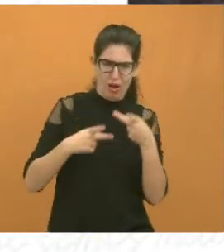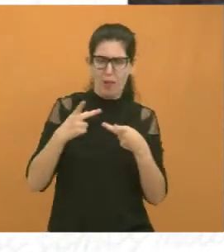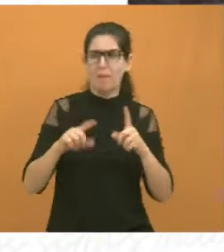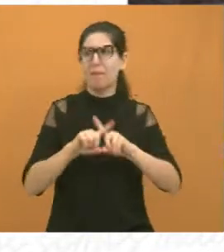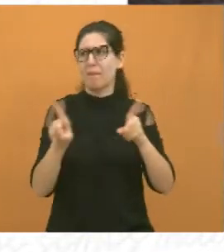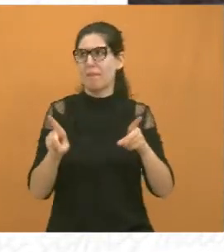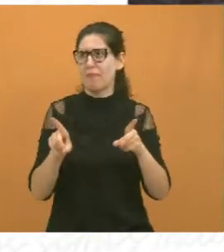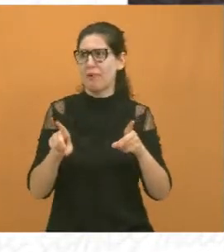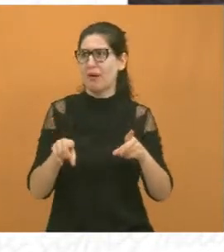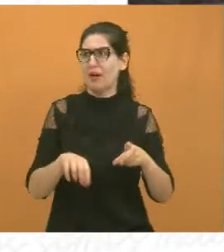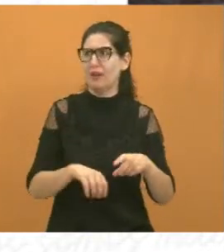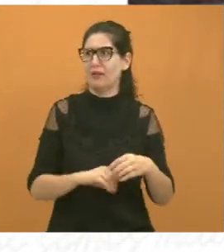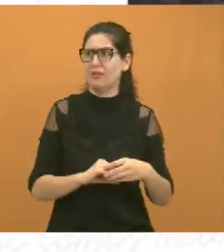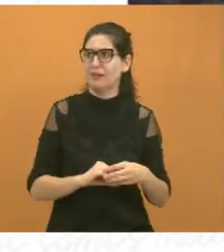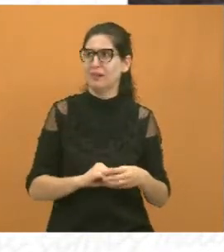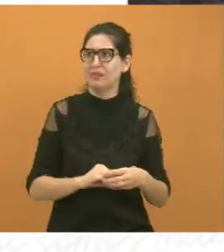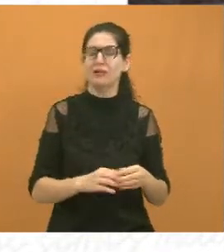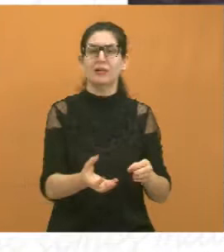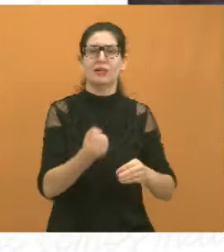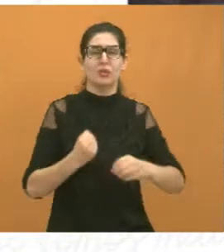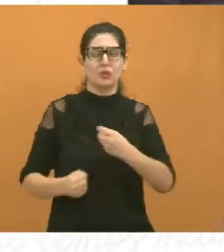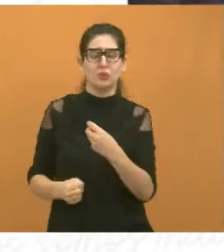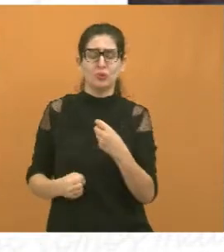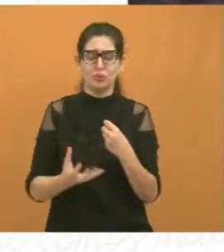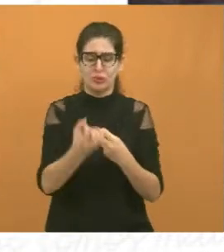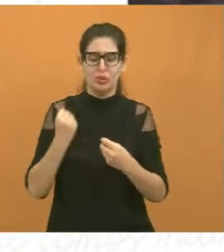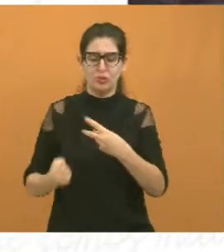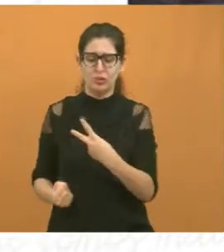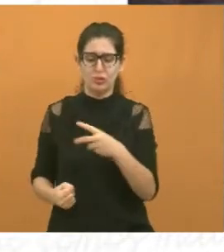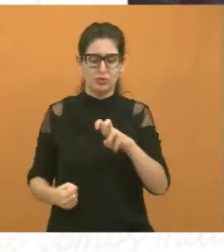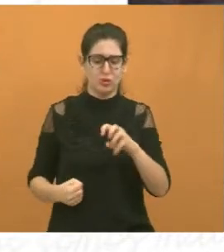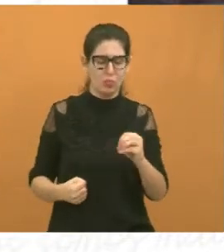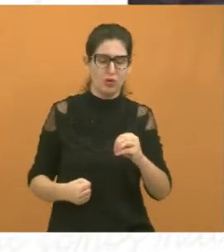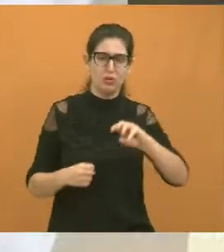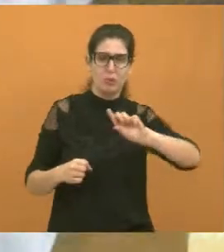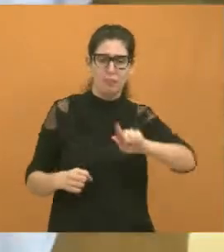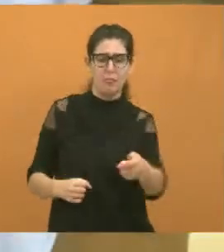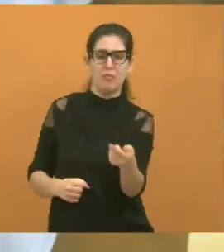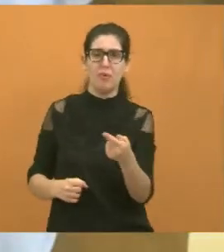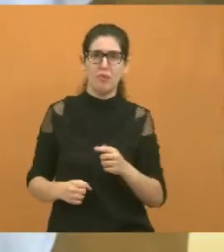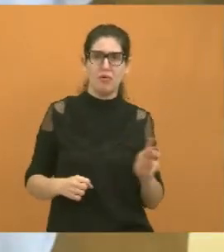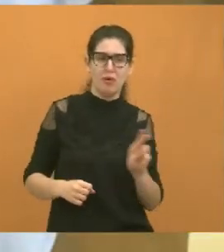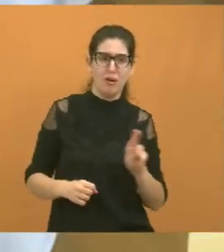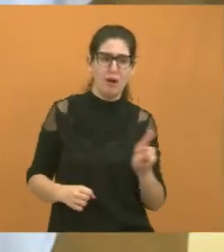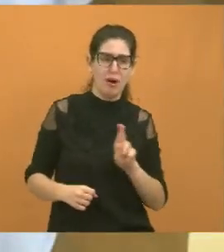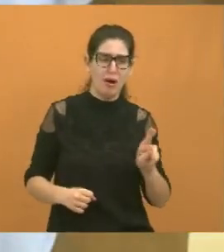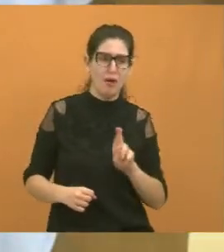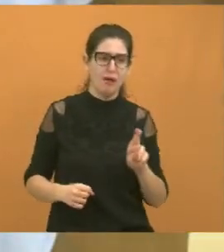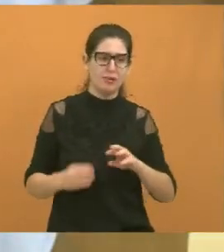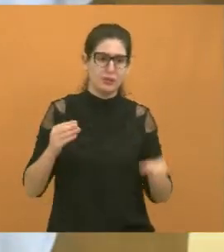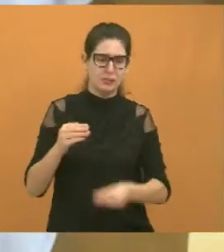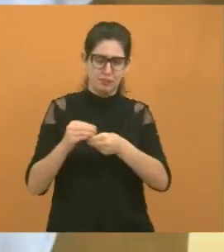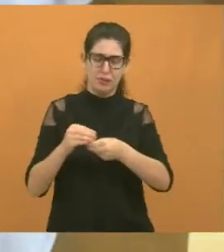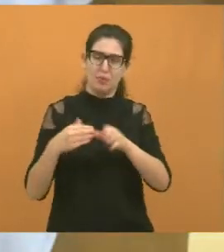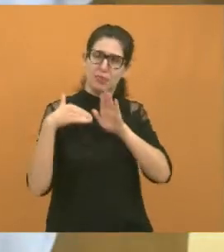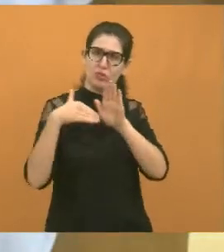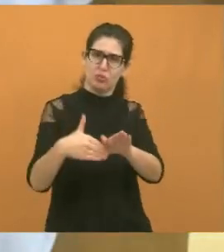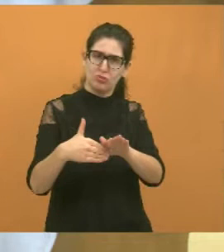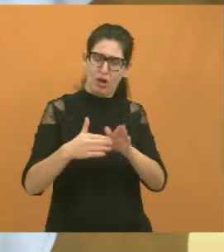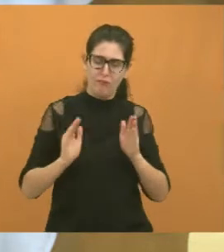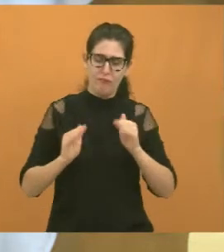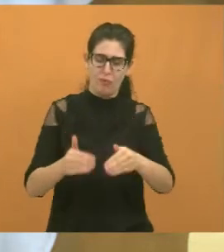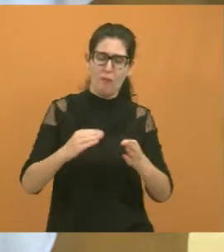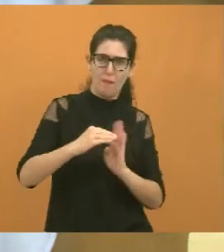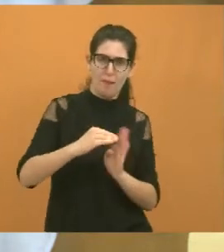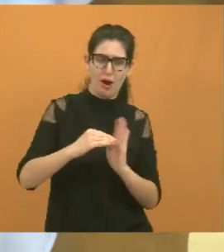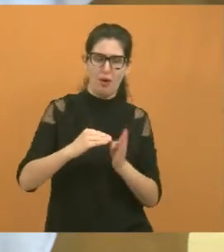mandou 250 mil, né, em emendas para que fosse investido ali naquele bairro. Então,